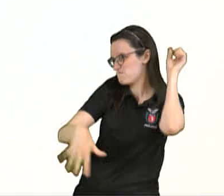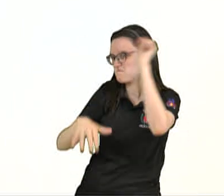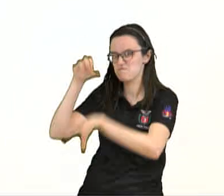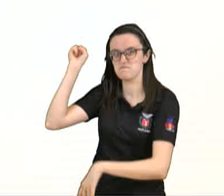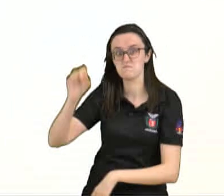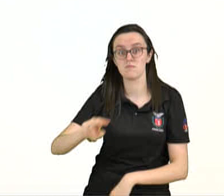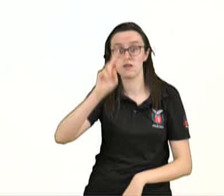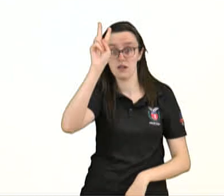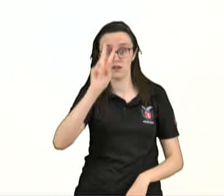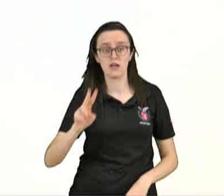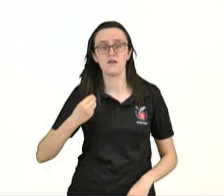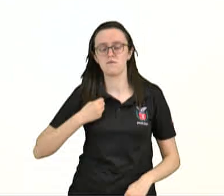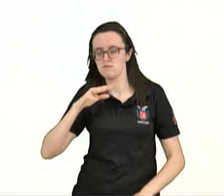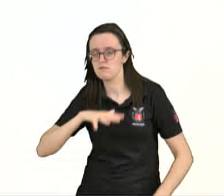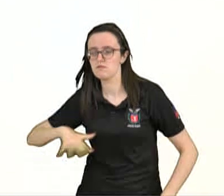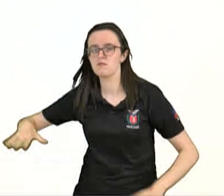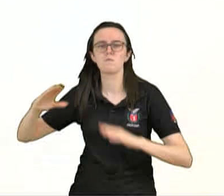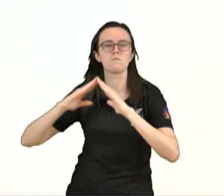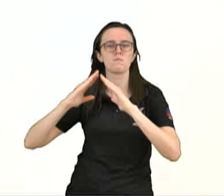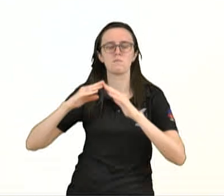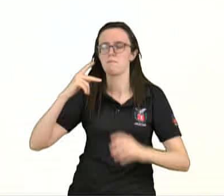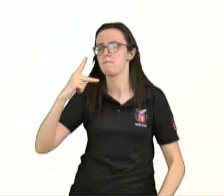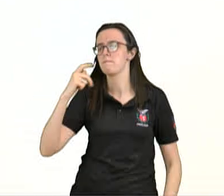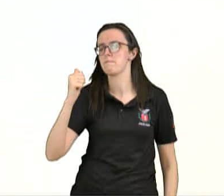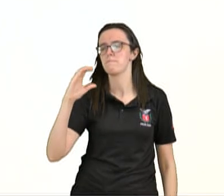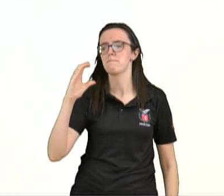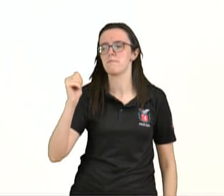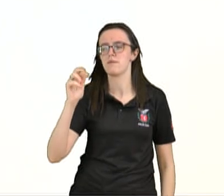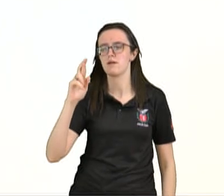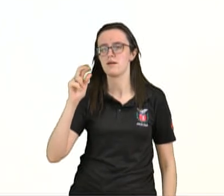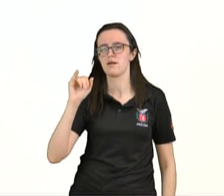venezuelanos acampados em Pacaraima.